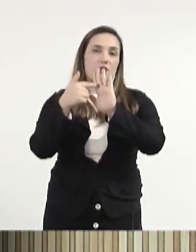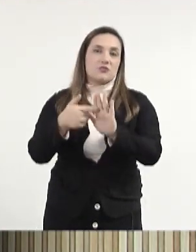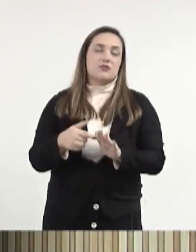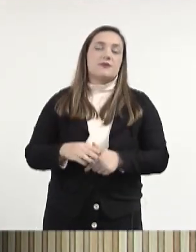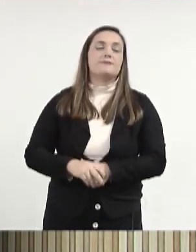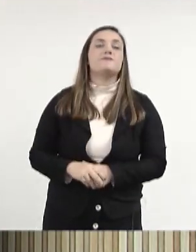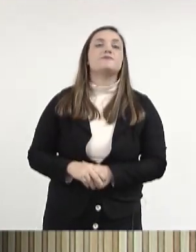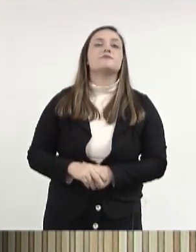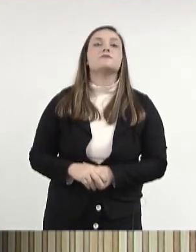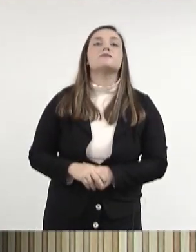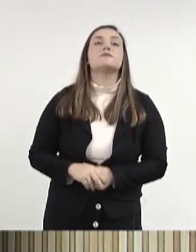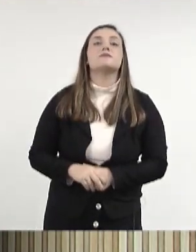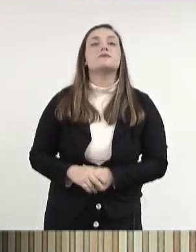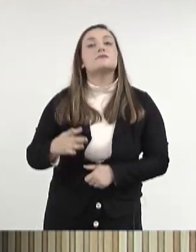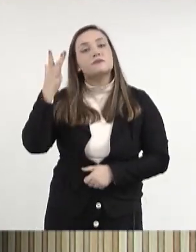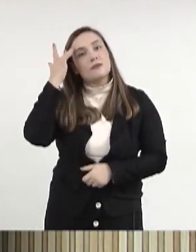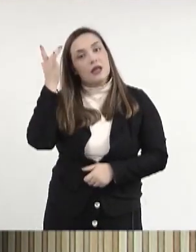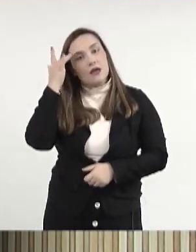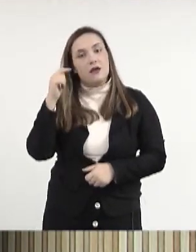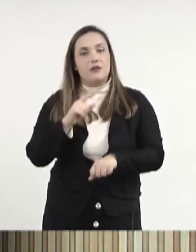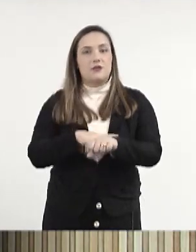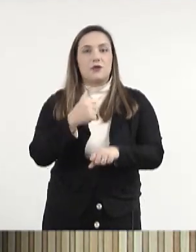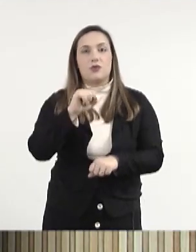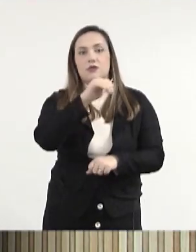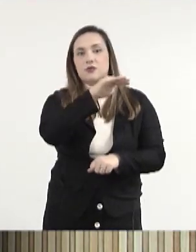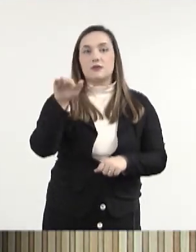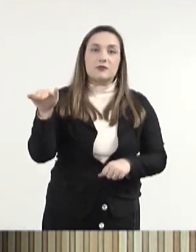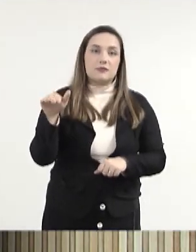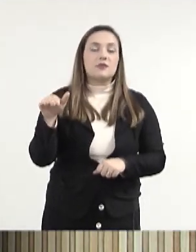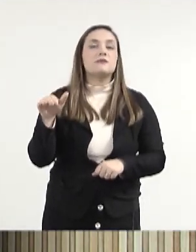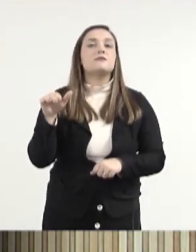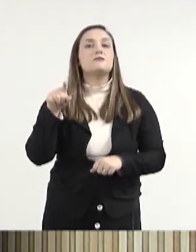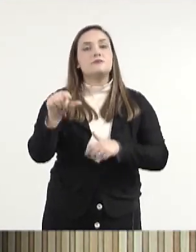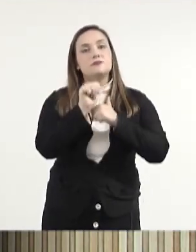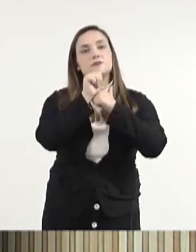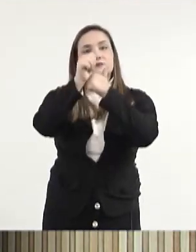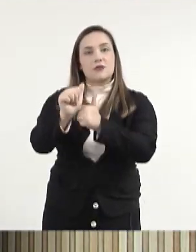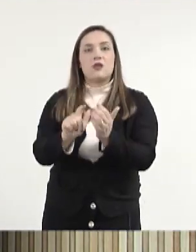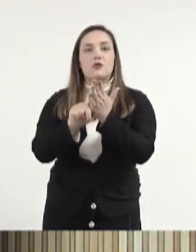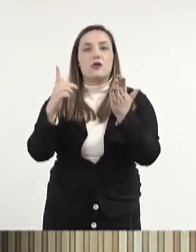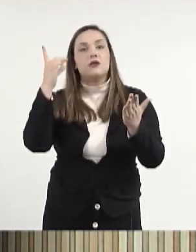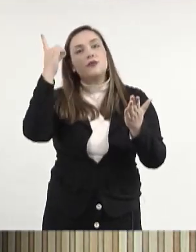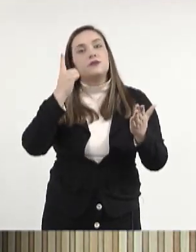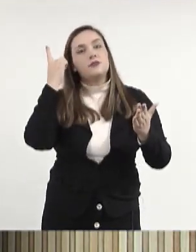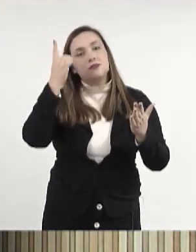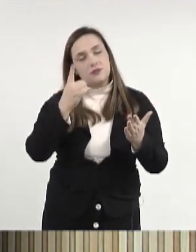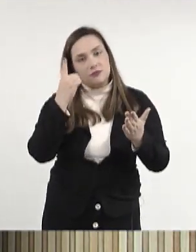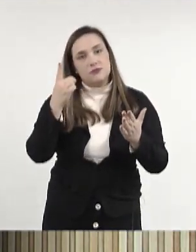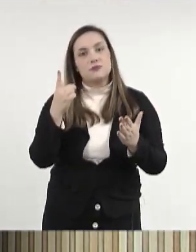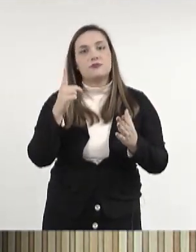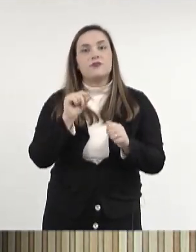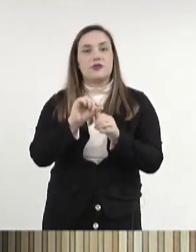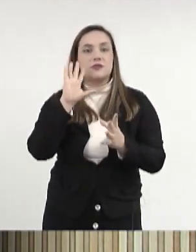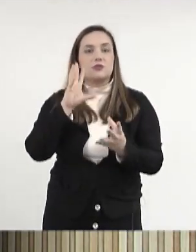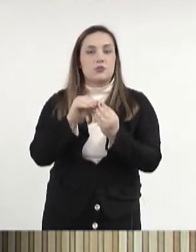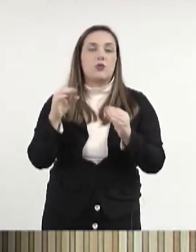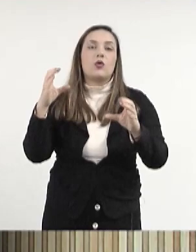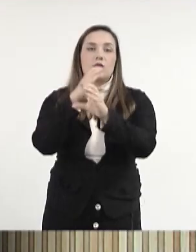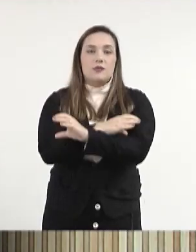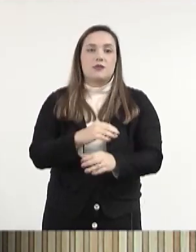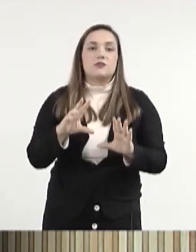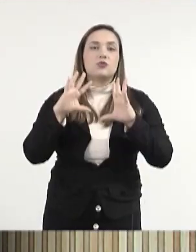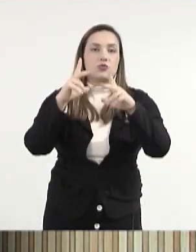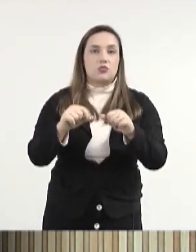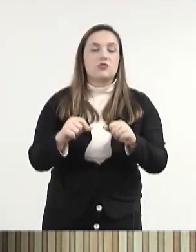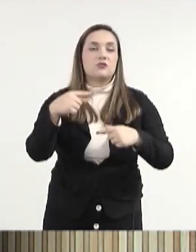TV Lemes. Lembrando que amanhã, 8h30 da manhã, ao vivo, tem Jornal Parlamentar com um resumo completo